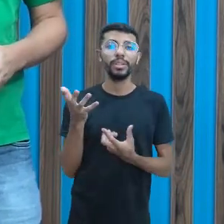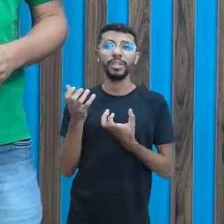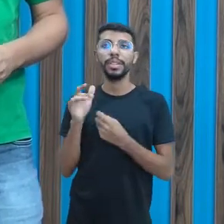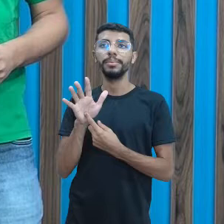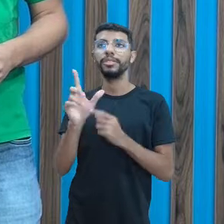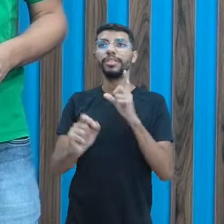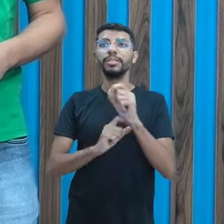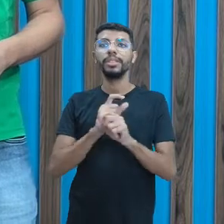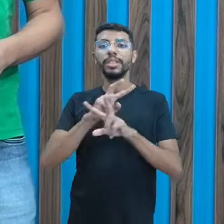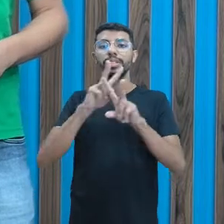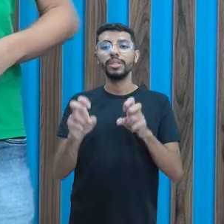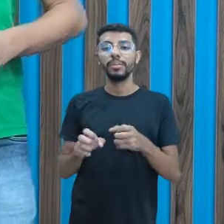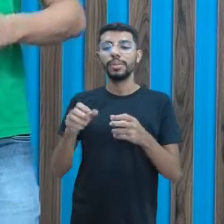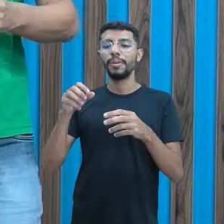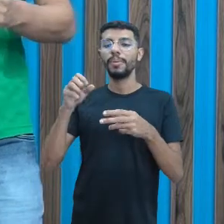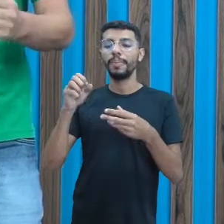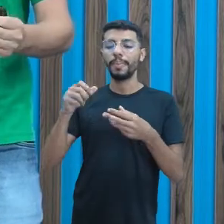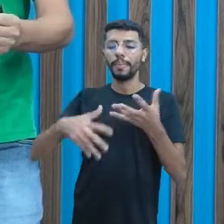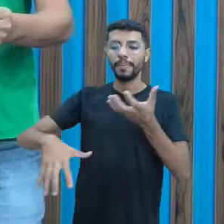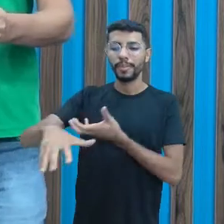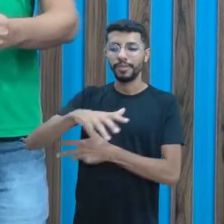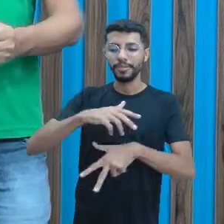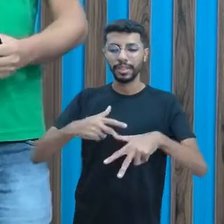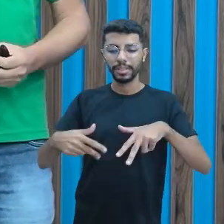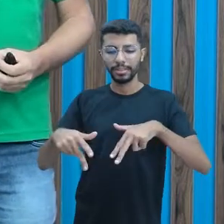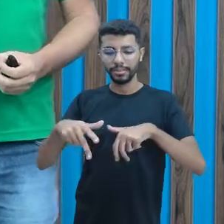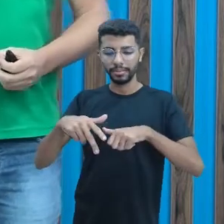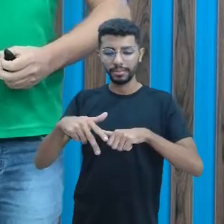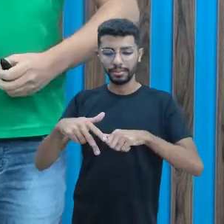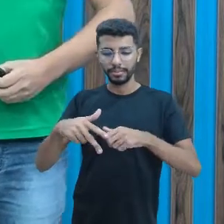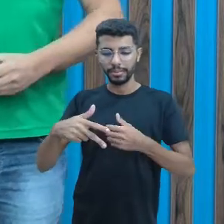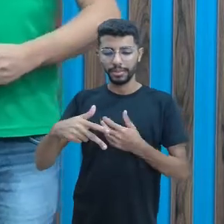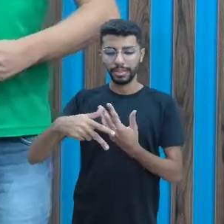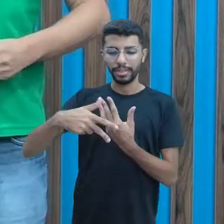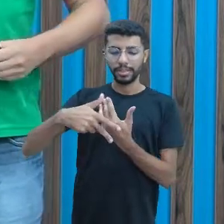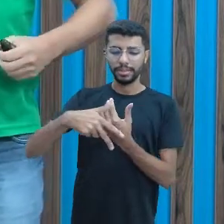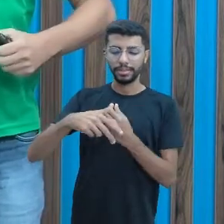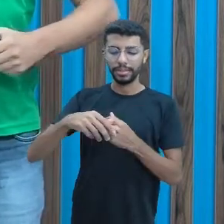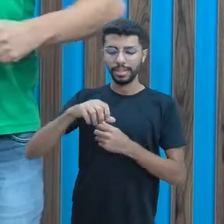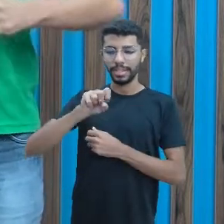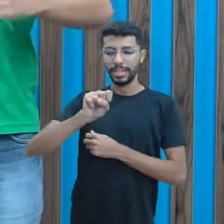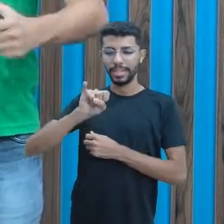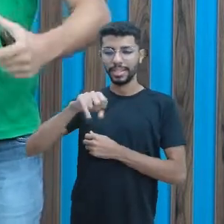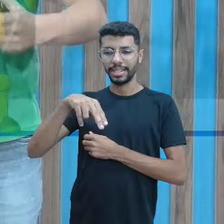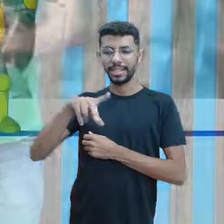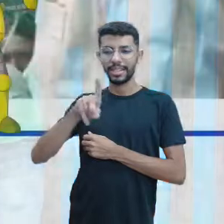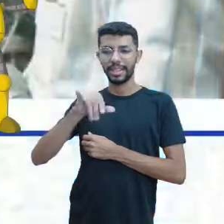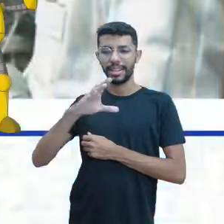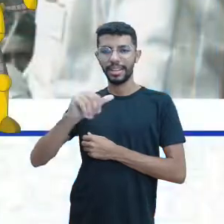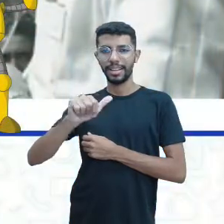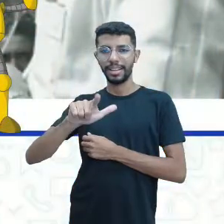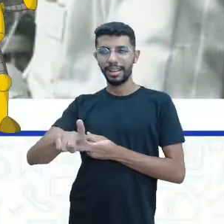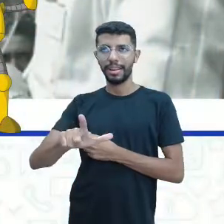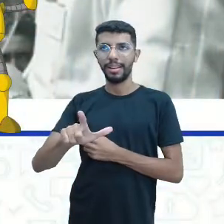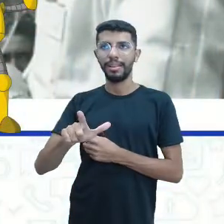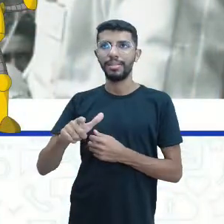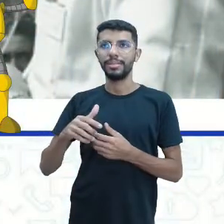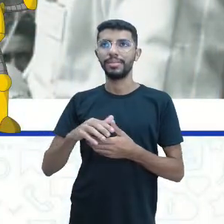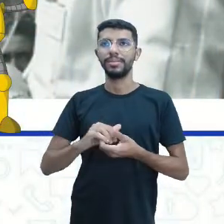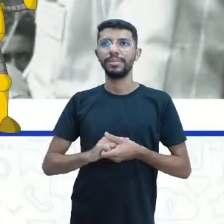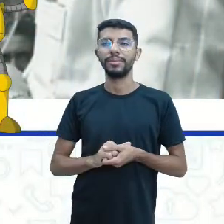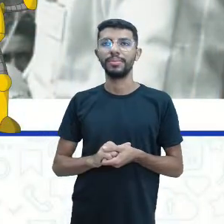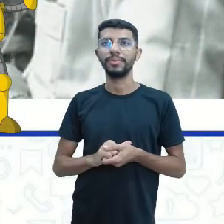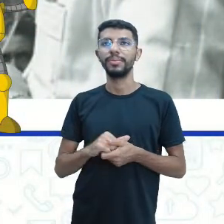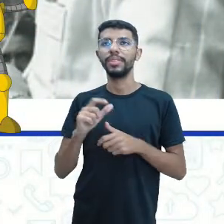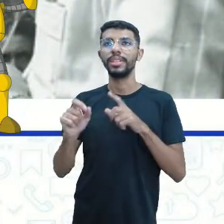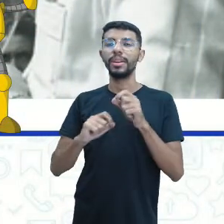movimento sindical, gente. Bom, com a ditadura, né, já sendo bastante questionada socialmente,